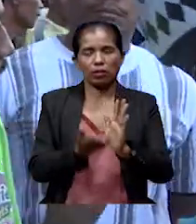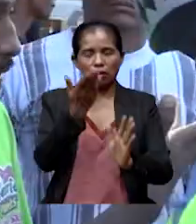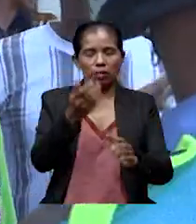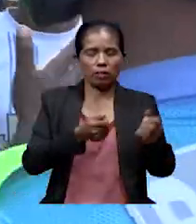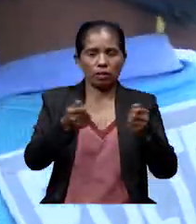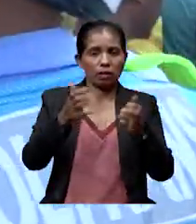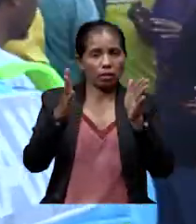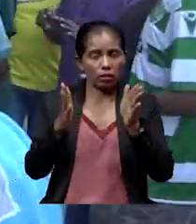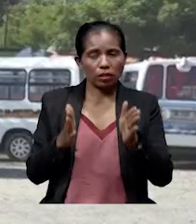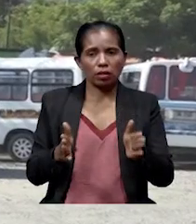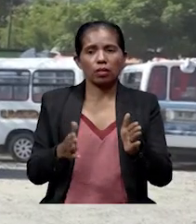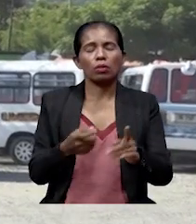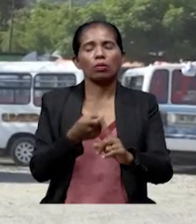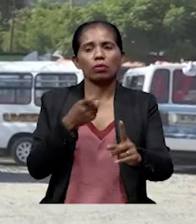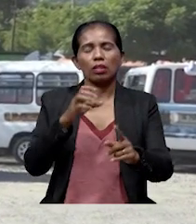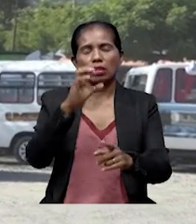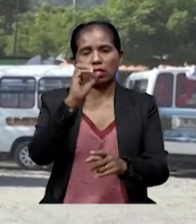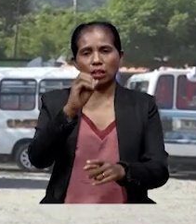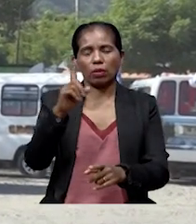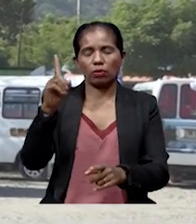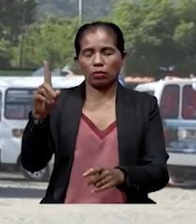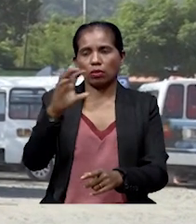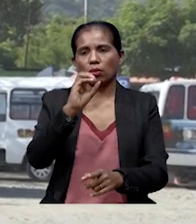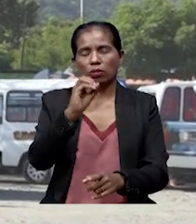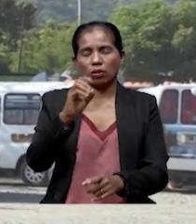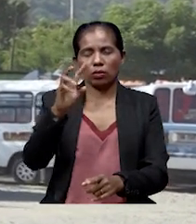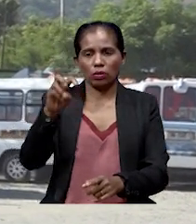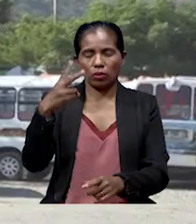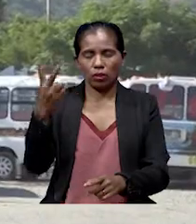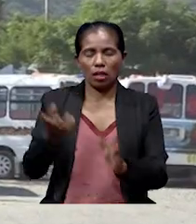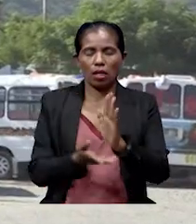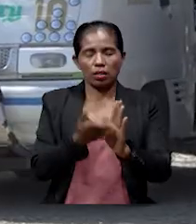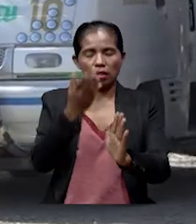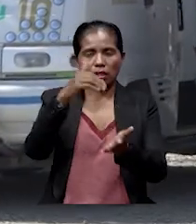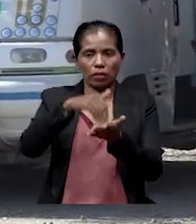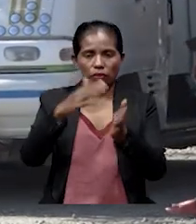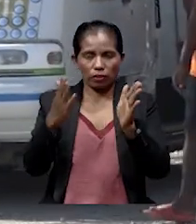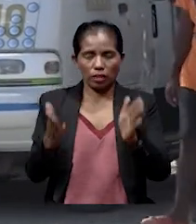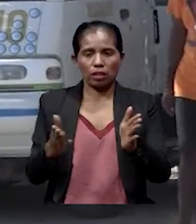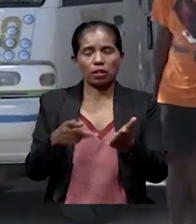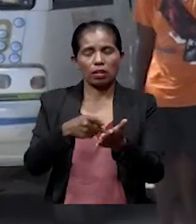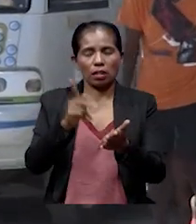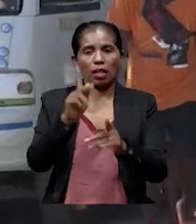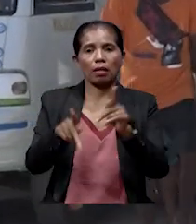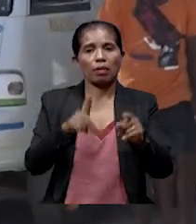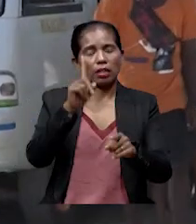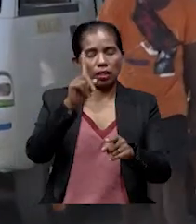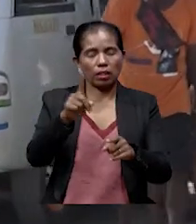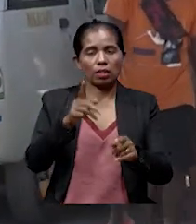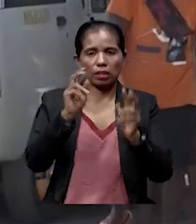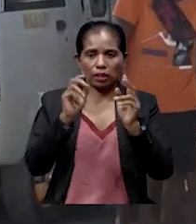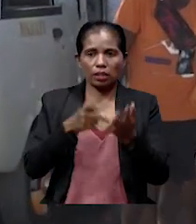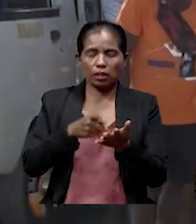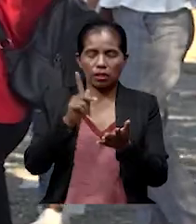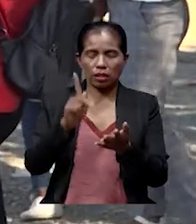motorista microlete Rusi 01 to 012 hasai tarifa ba estudante Sira, cada ema ida obrigado tem que